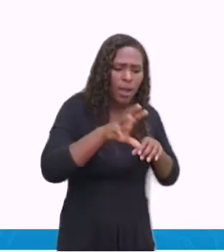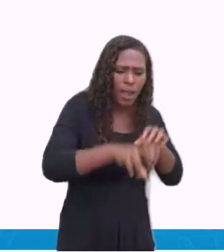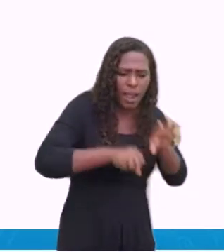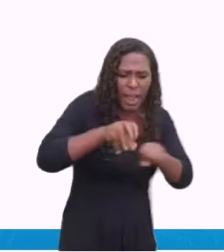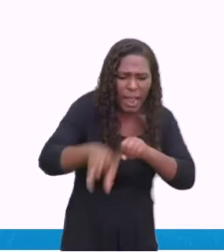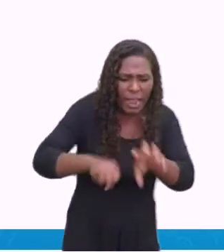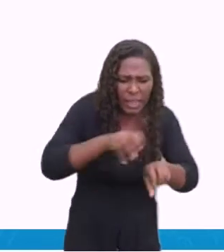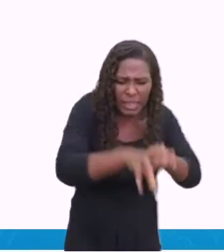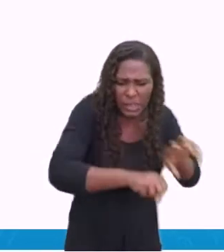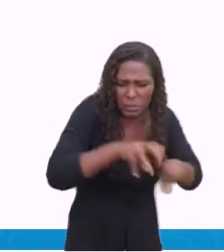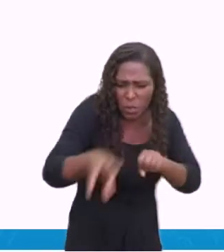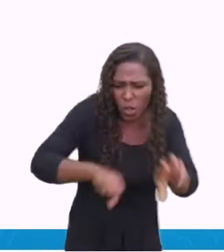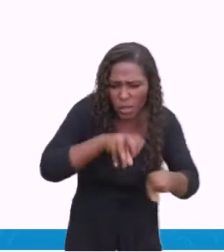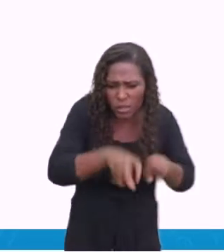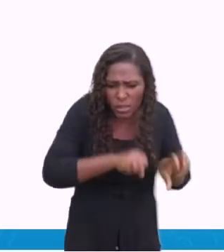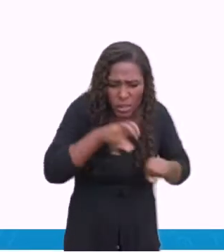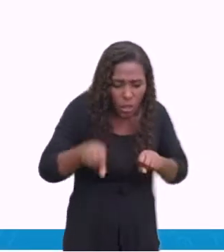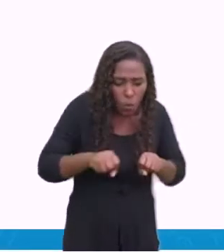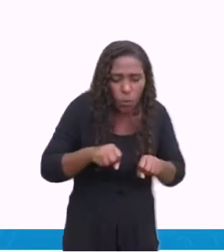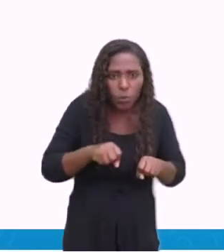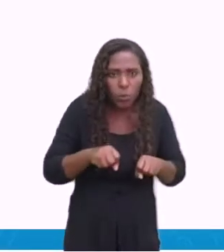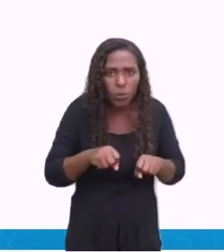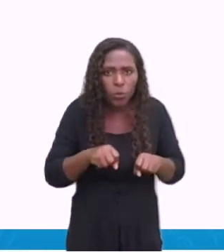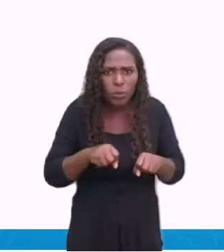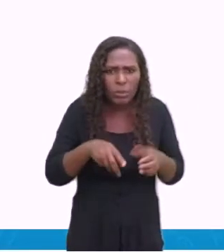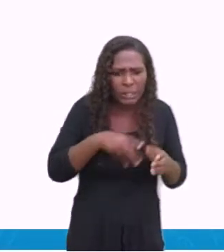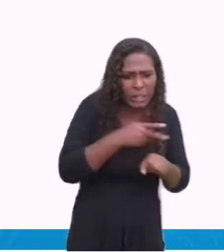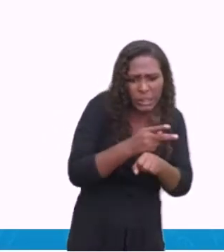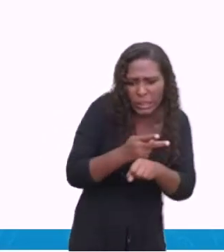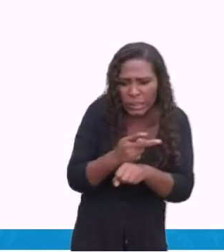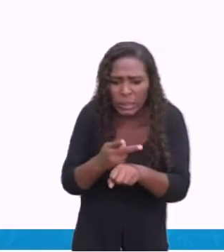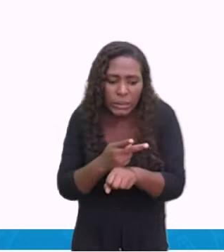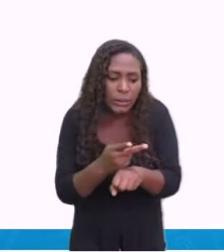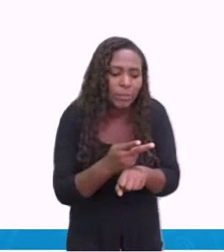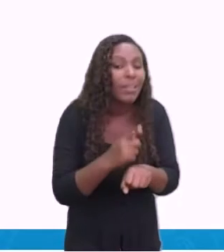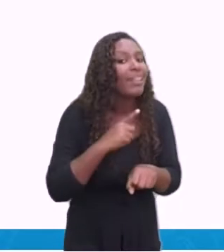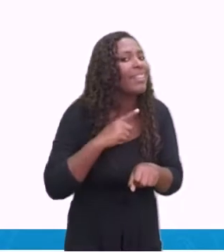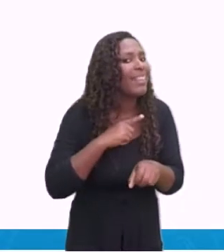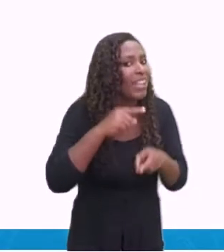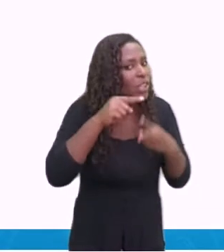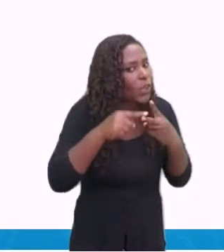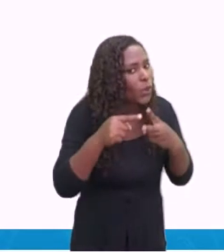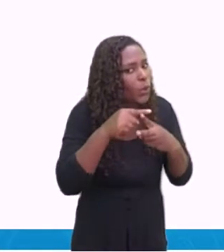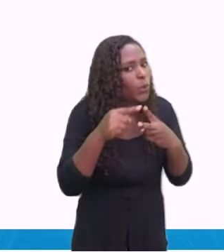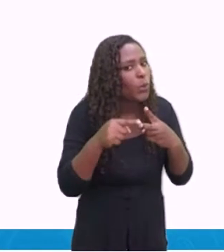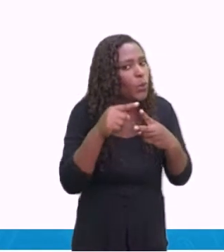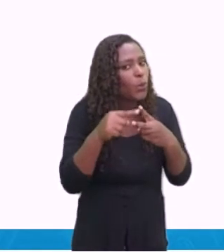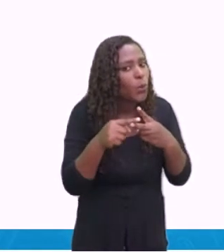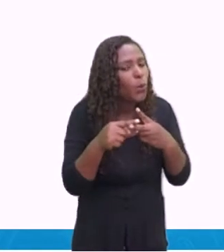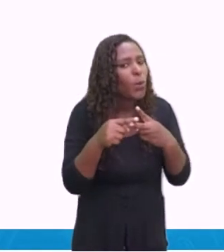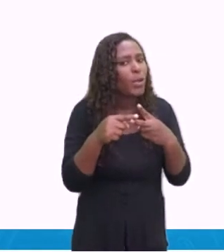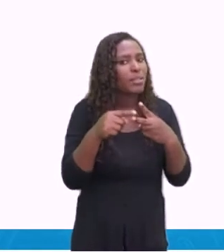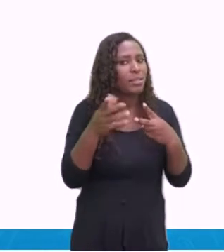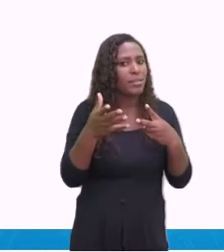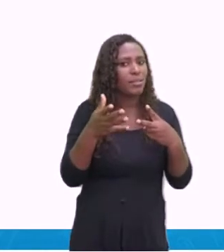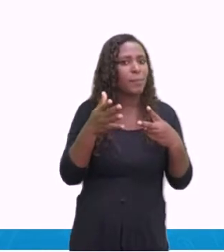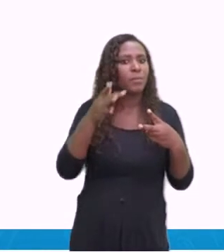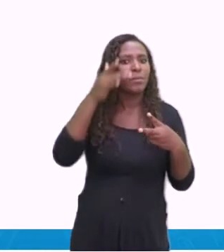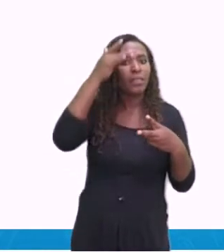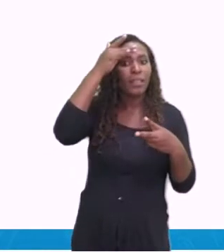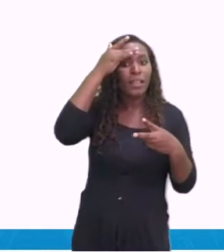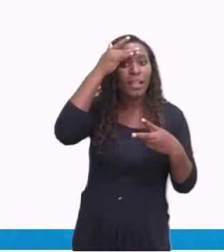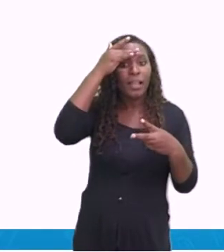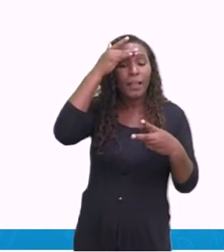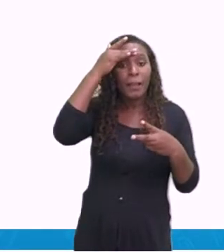temos duas matérias-primas importantíssimas que iniciou este período. Alguém conhece essa